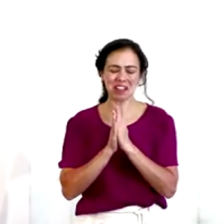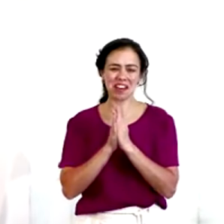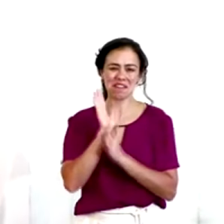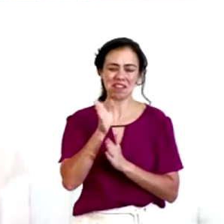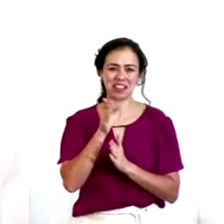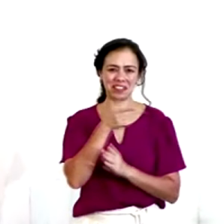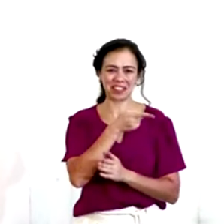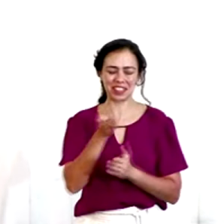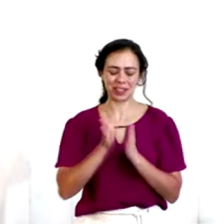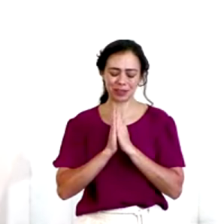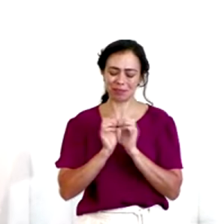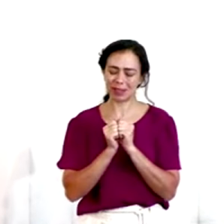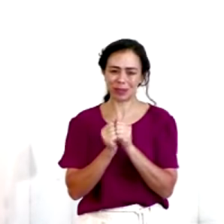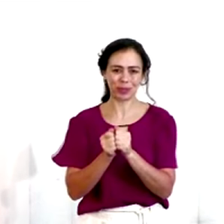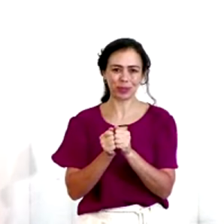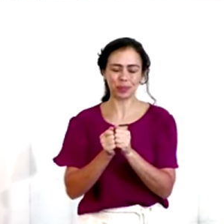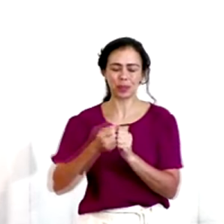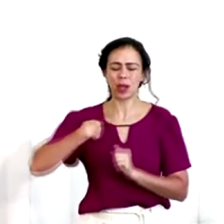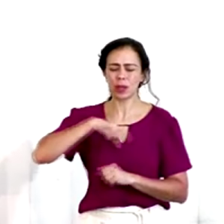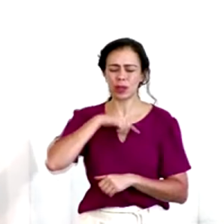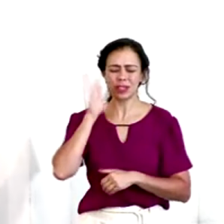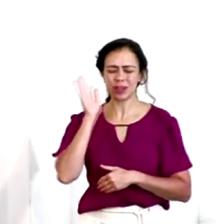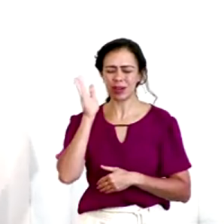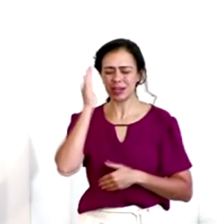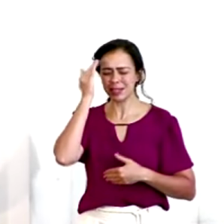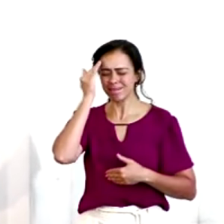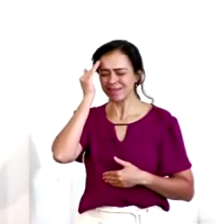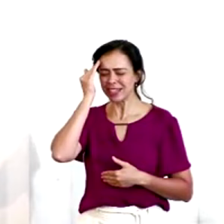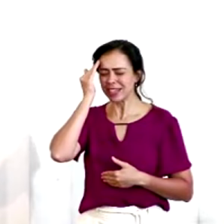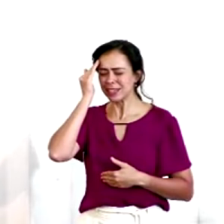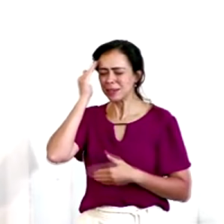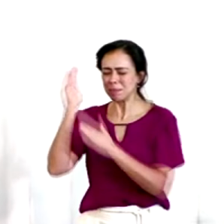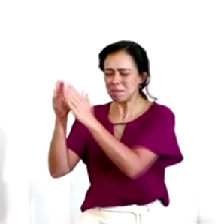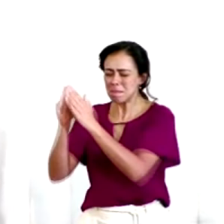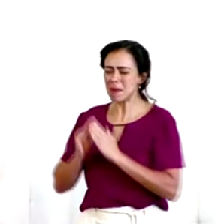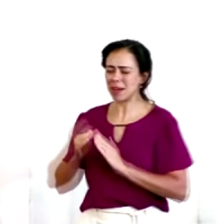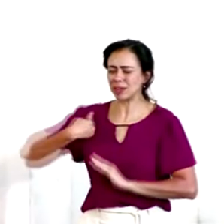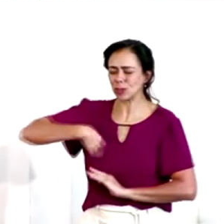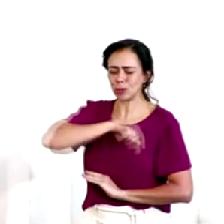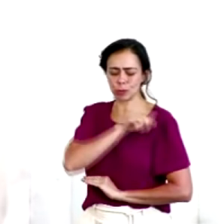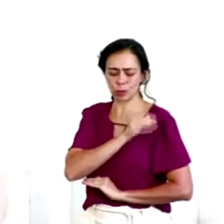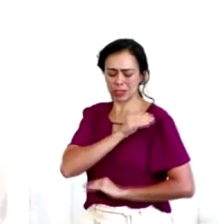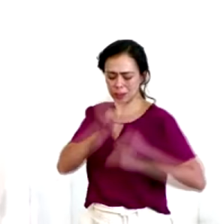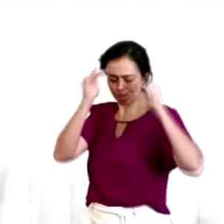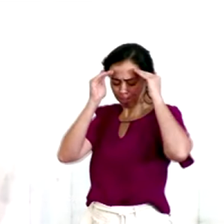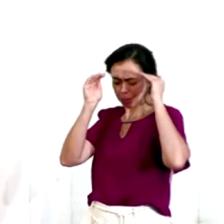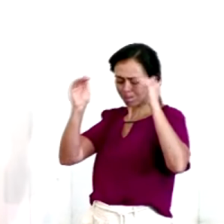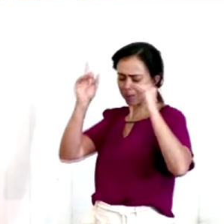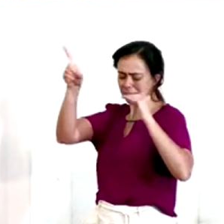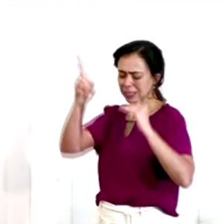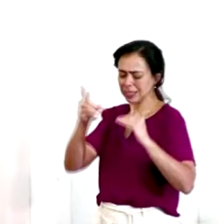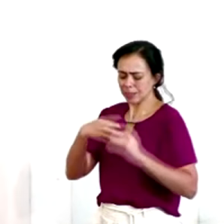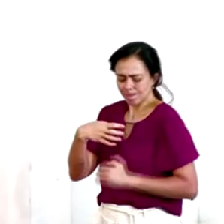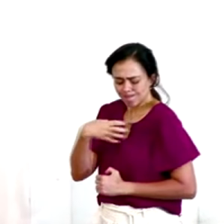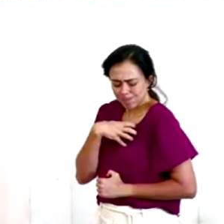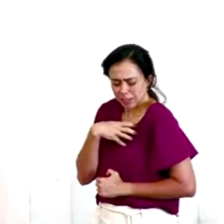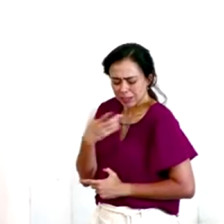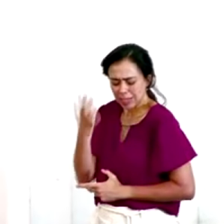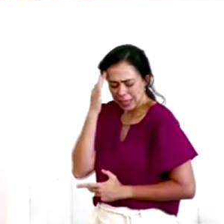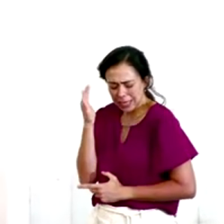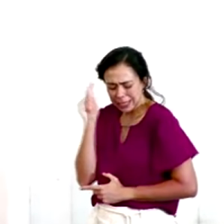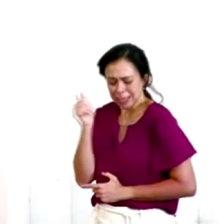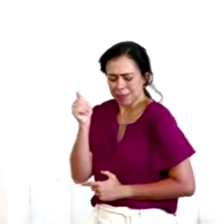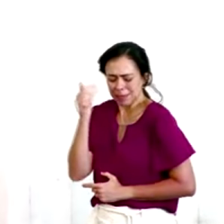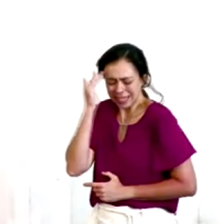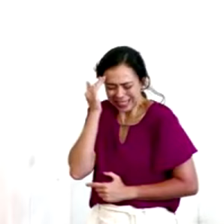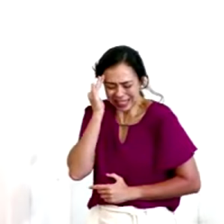E é com grande temor e tremor no coração que te pedimos que o Senhor Deus fale conosco através dela, pela ação